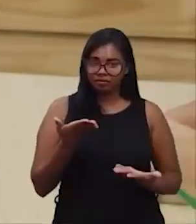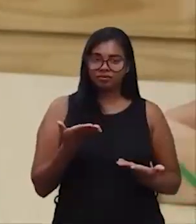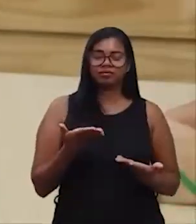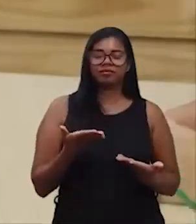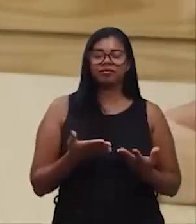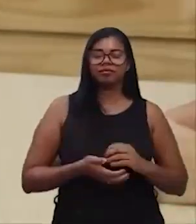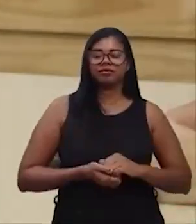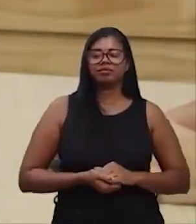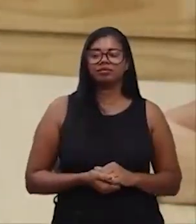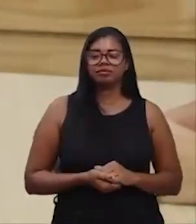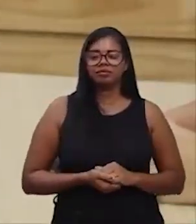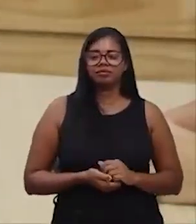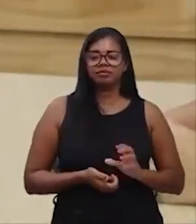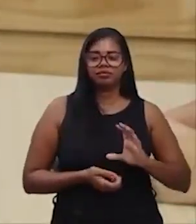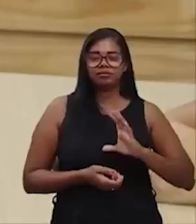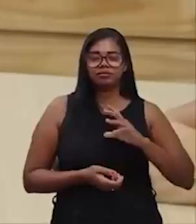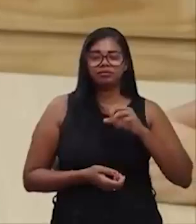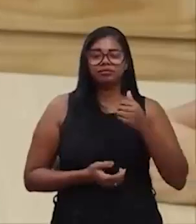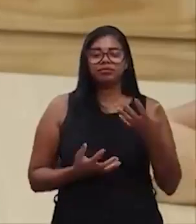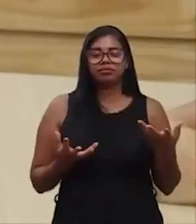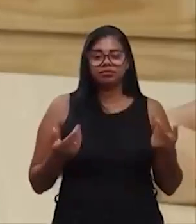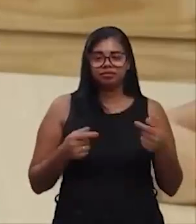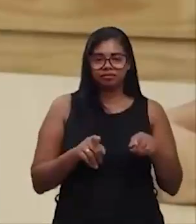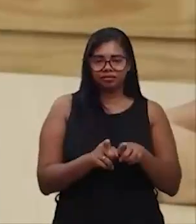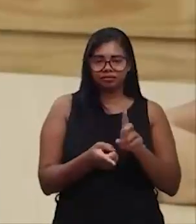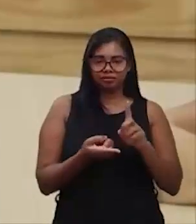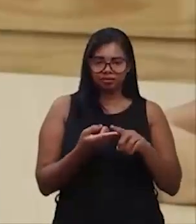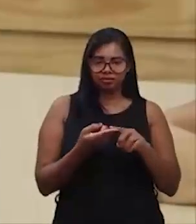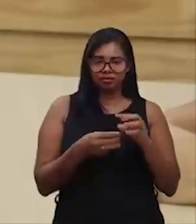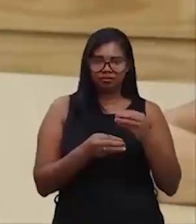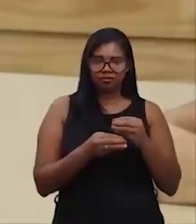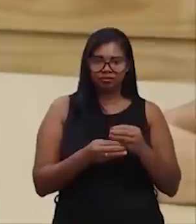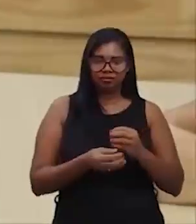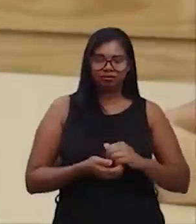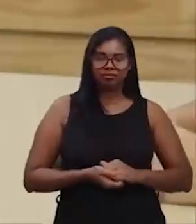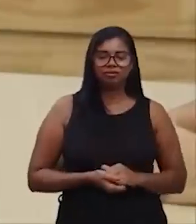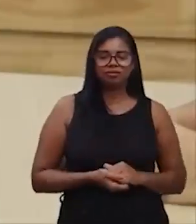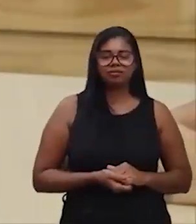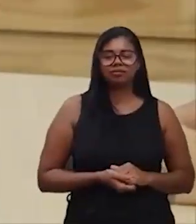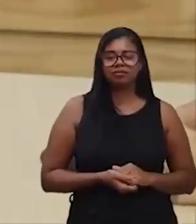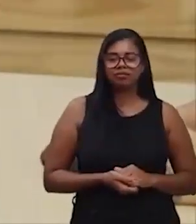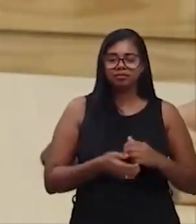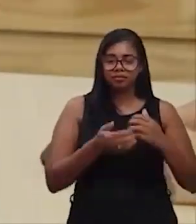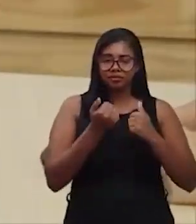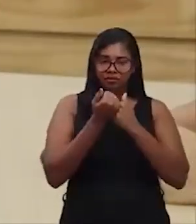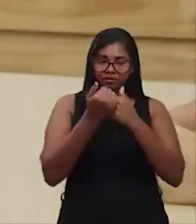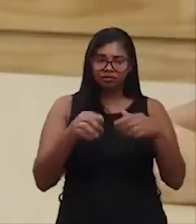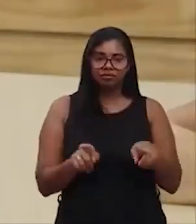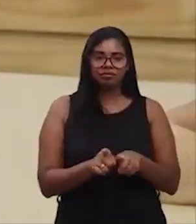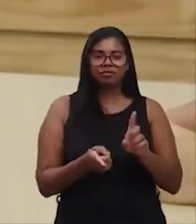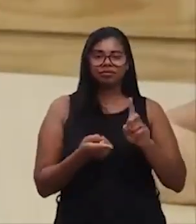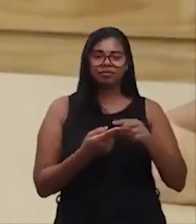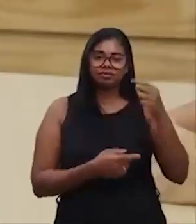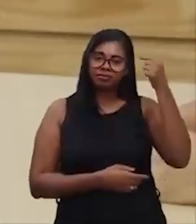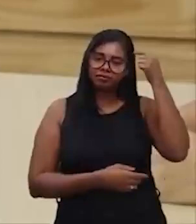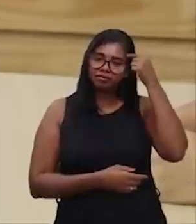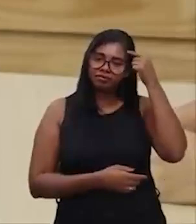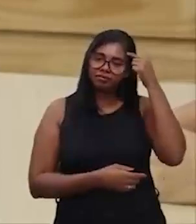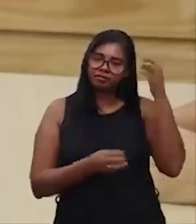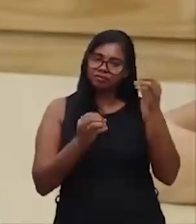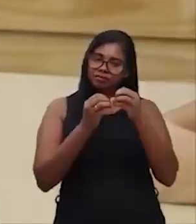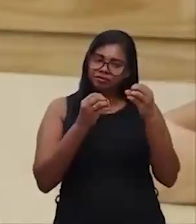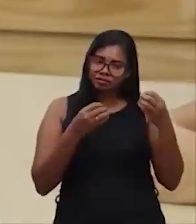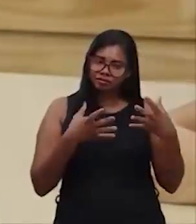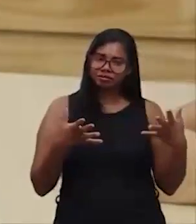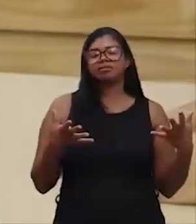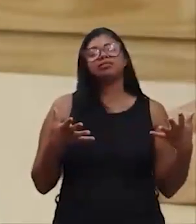pouco esse estímulo a essas manualidades que eu acho que ajudam bastante e ao pensamento mesmo criativo,